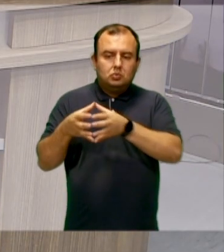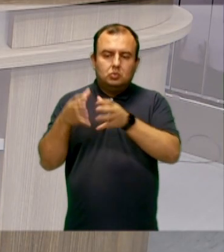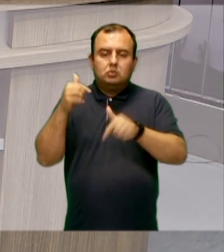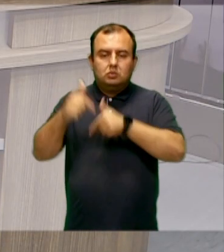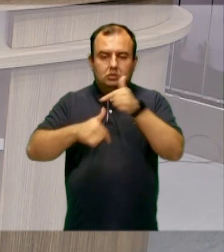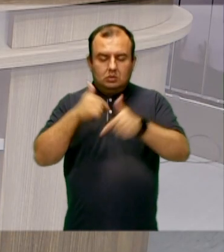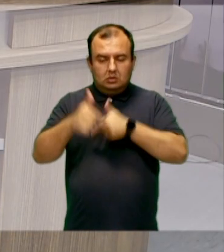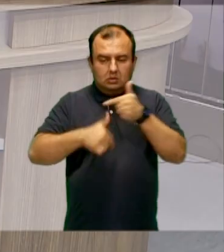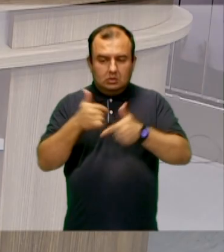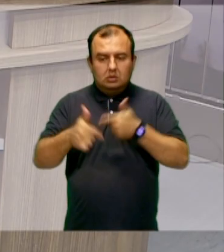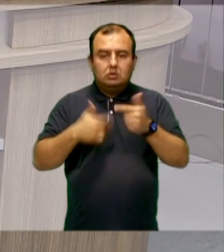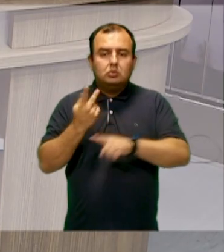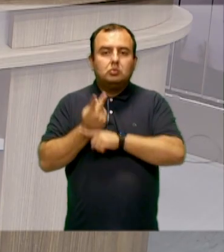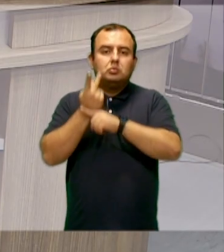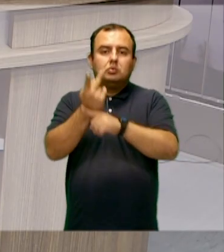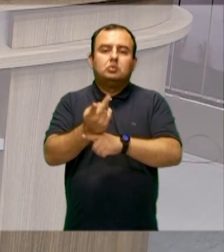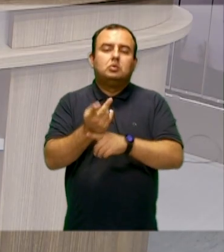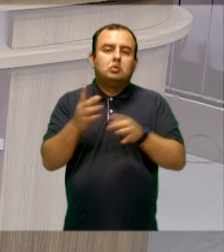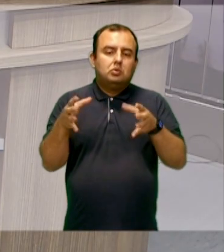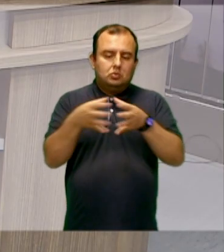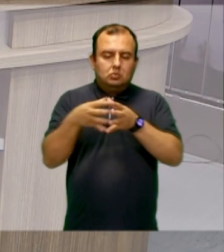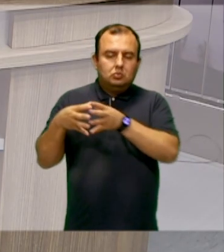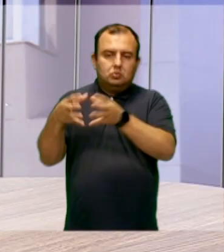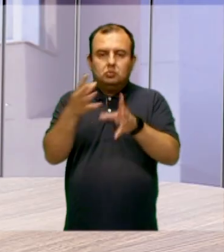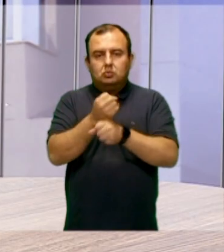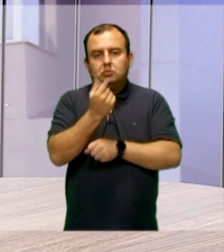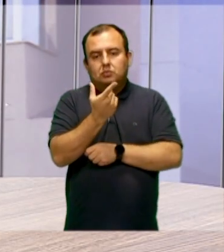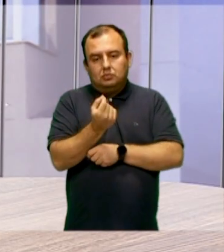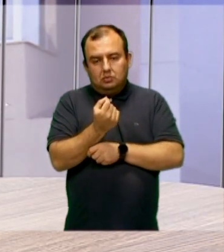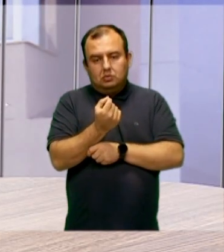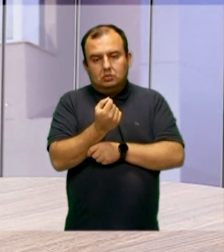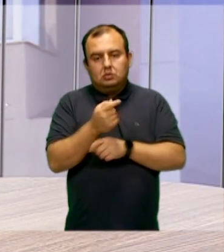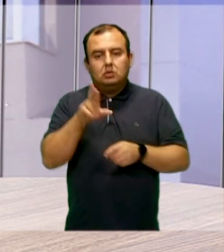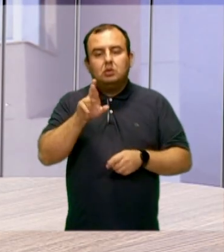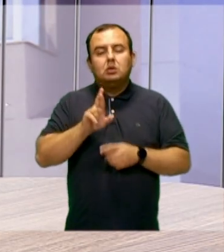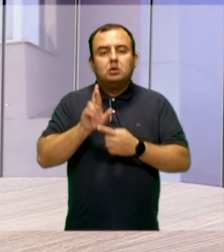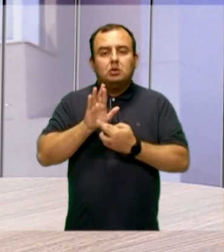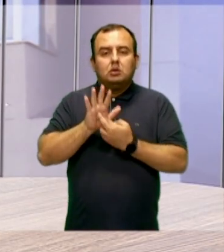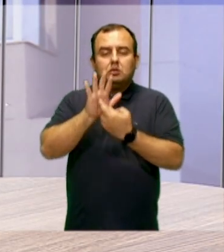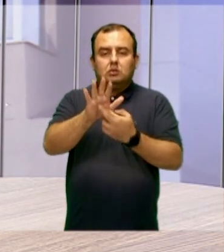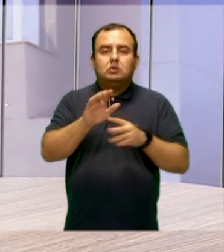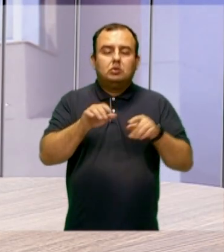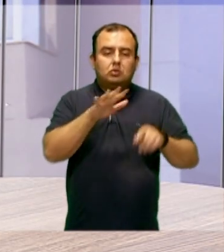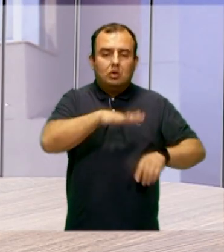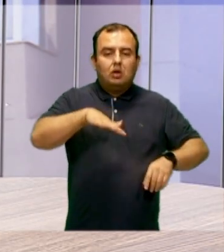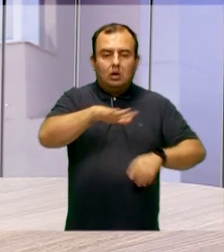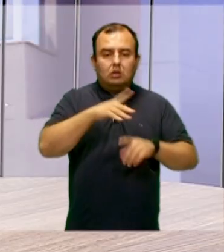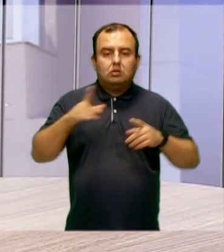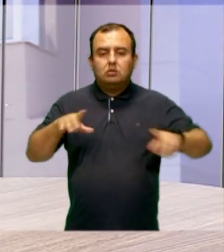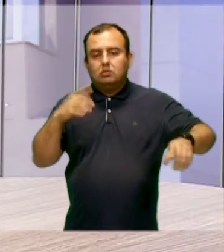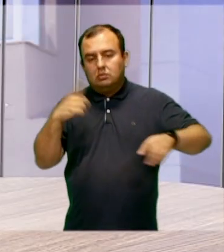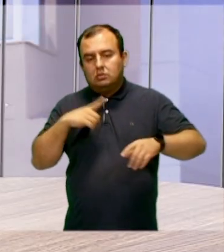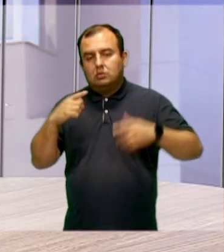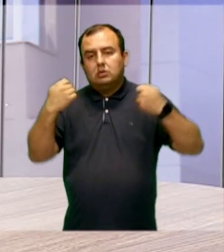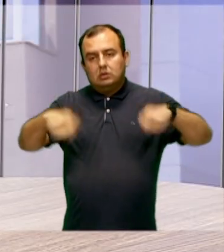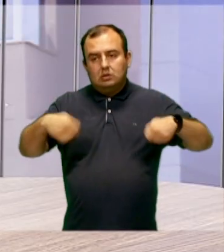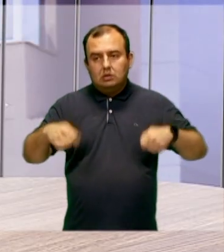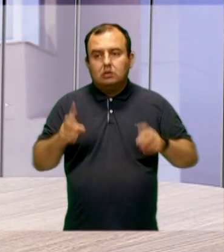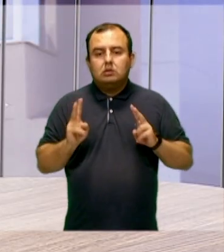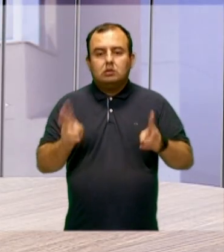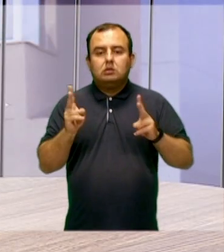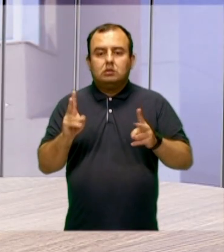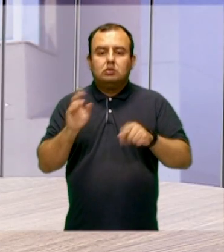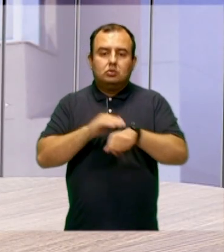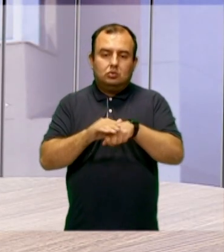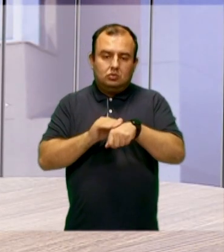que nos procuraram, em torno de 20 grupos de servidores, cada um representando a sua área, cada um com a sua dor, cada um com a sua necessidade. E a gente sempre fala, Elis,